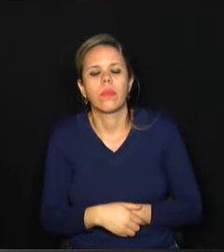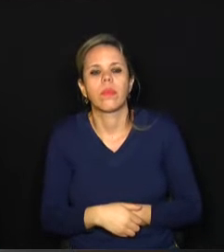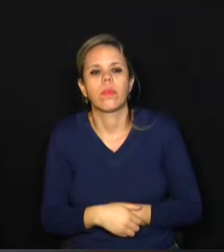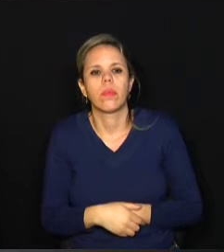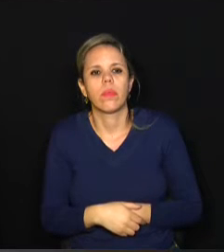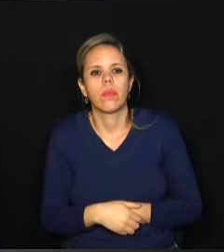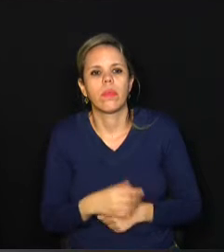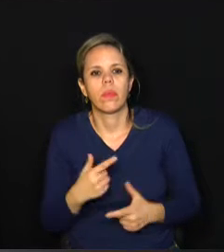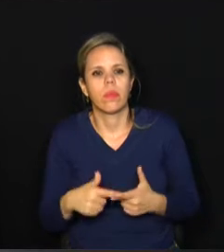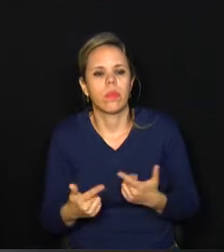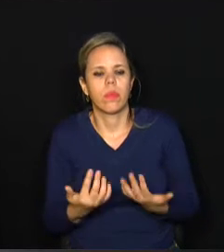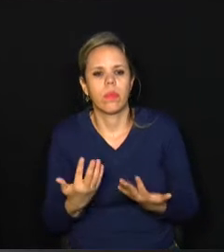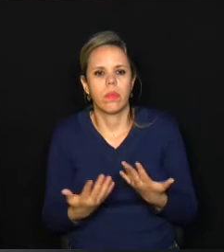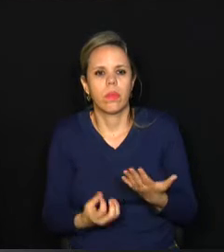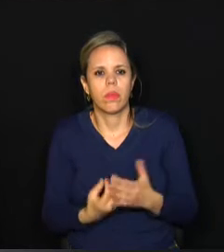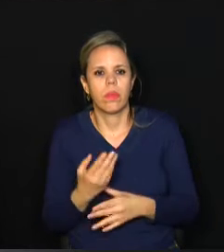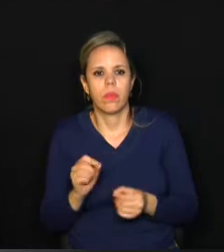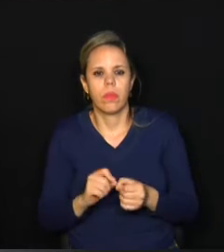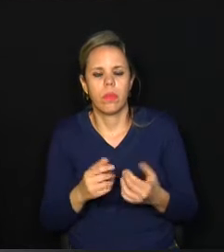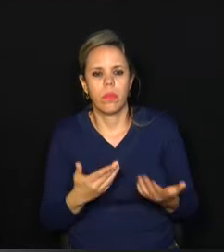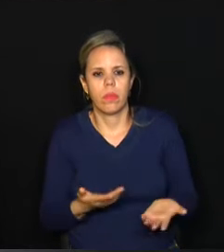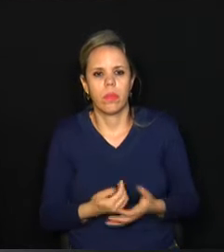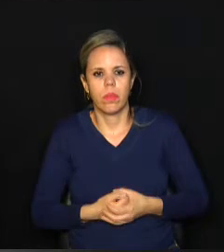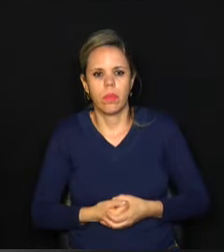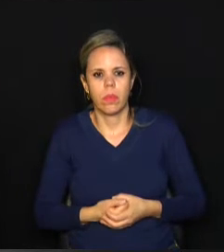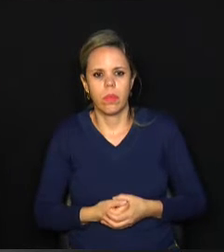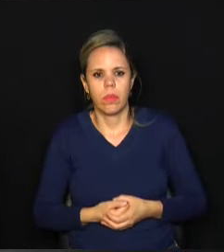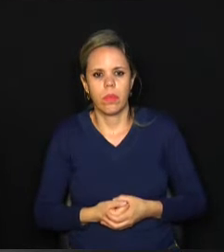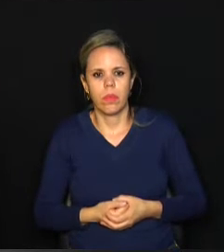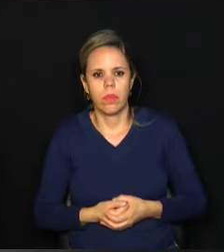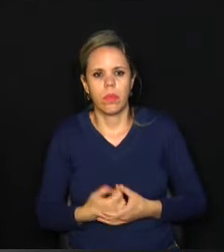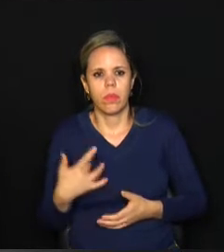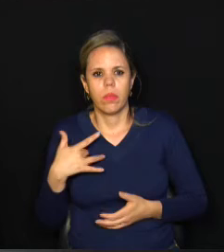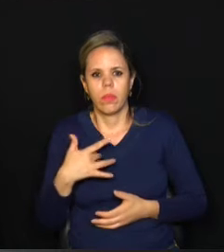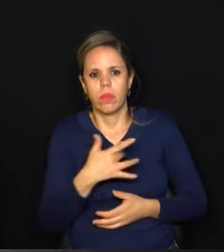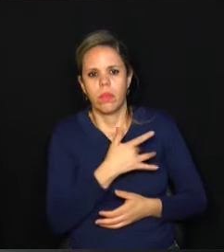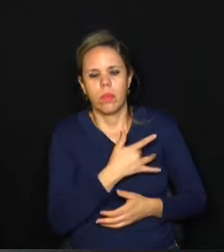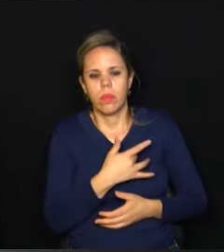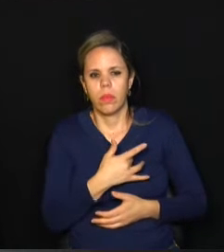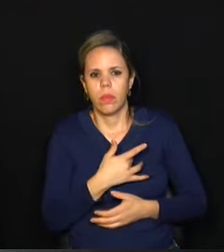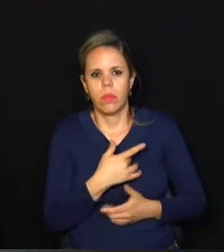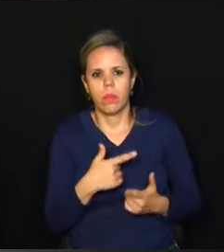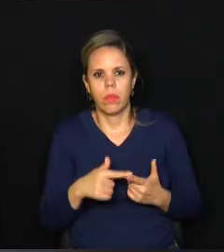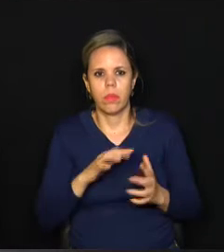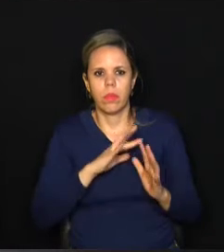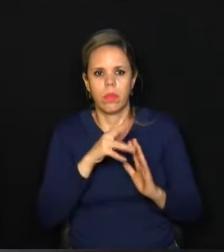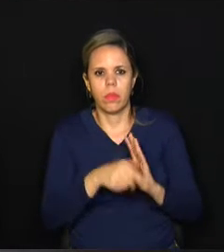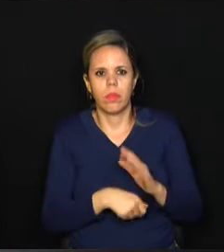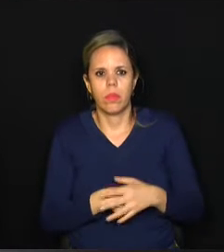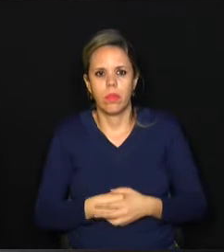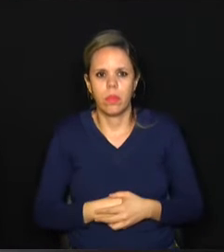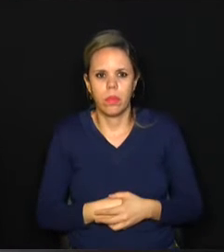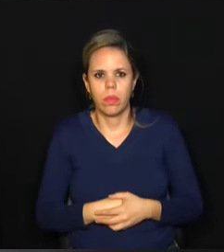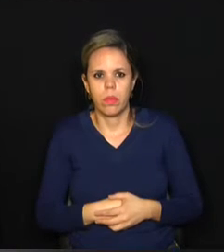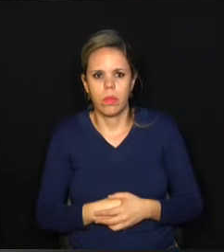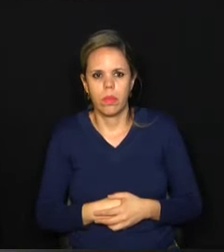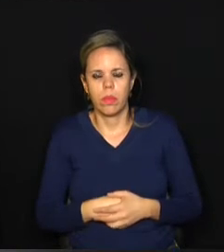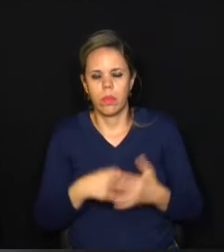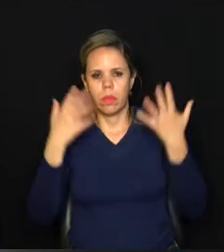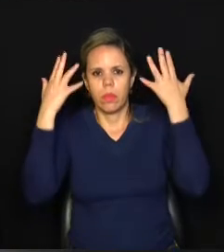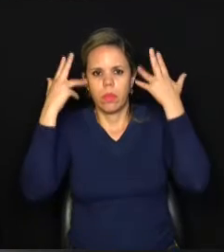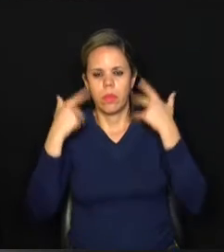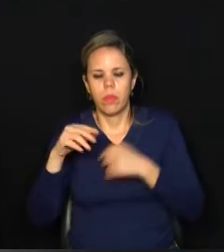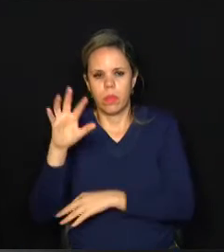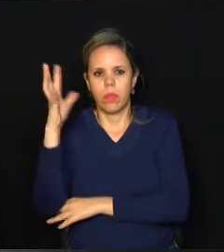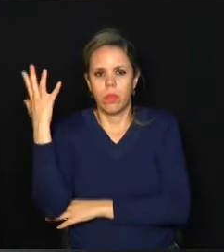mal que as queimadas podem fazer, não só para a saúde, agressão ao meio ambiente, fauna, flora.